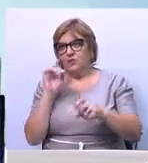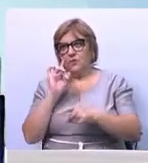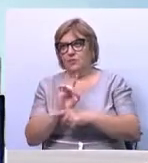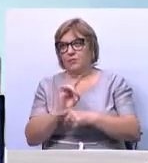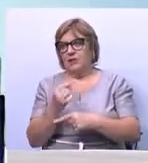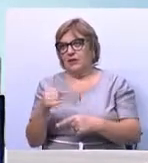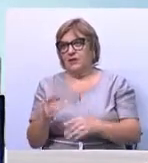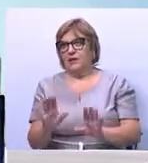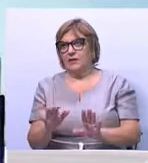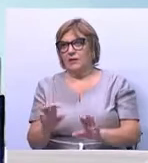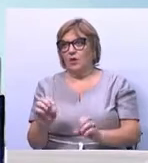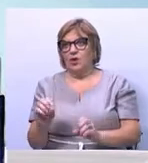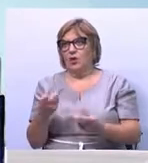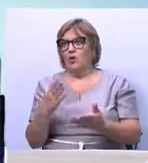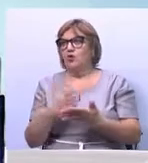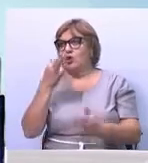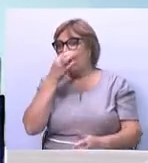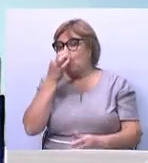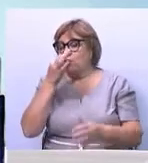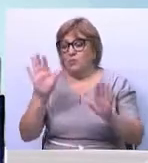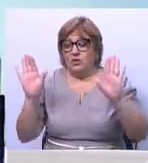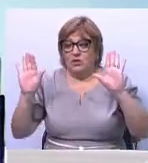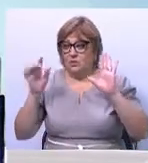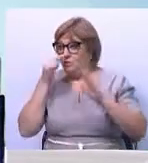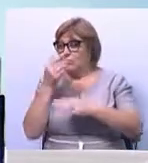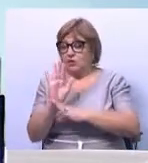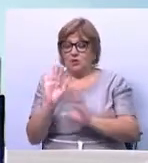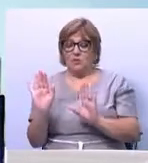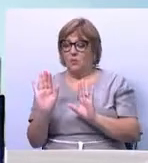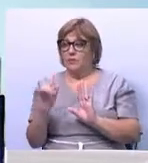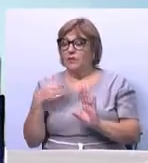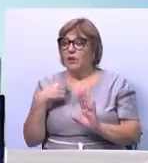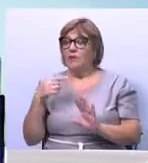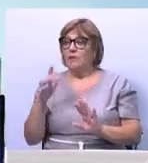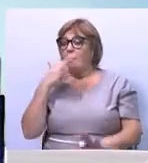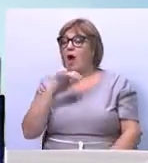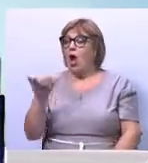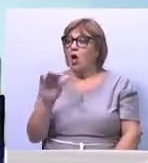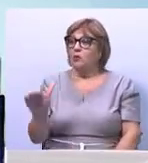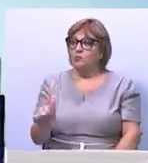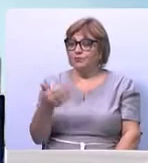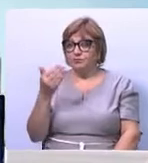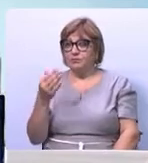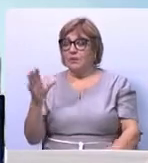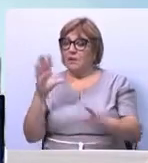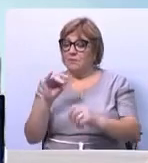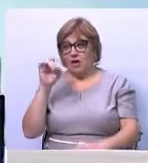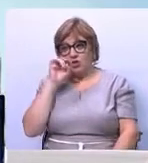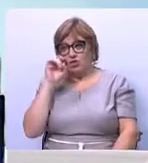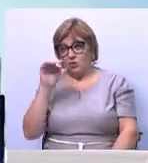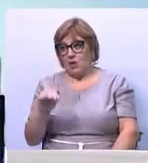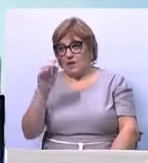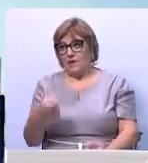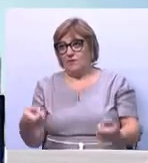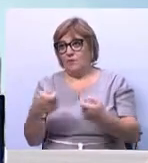que possam existir, ou simples constipações, por exemplo. E aí iríamos recorrer a óleos essenciais mais seguros nestas